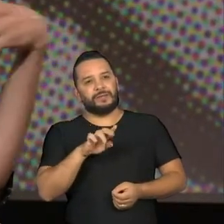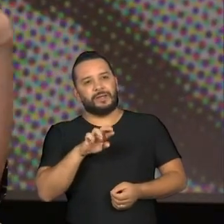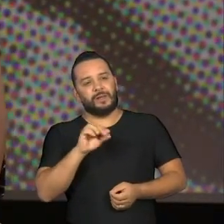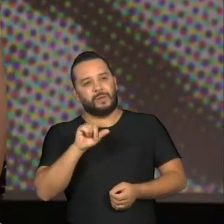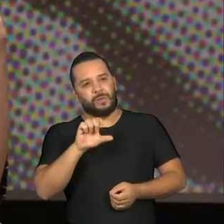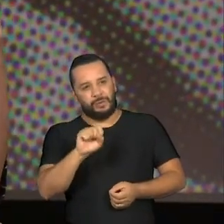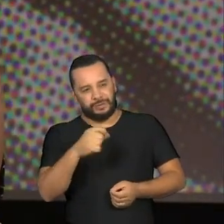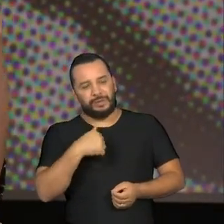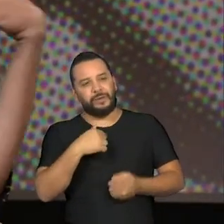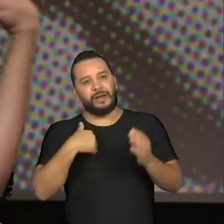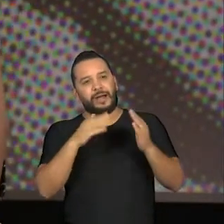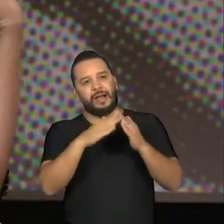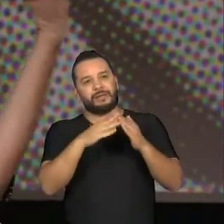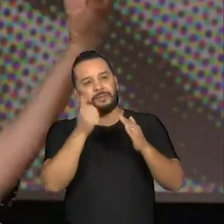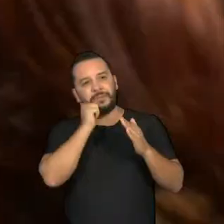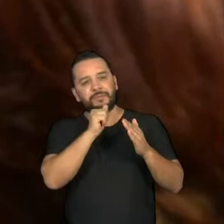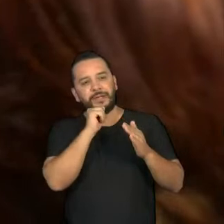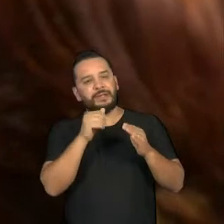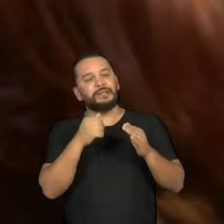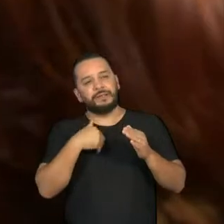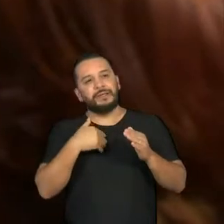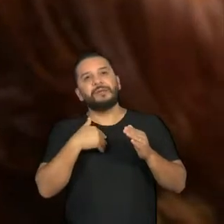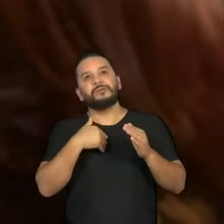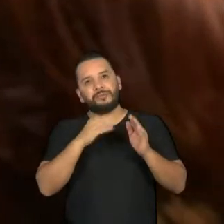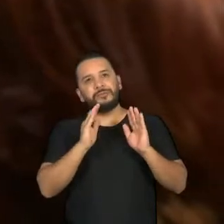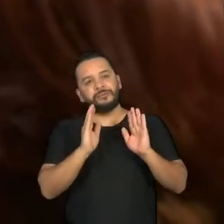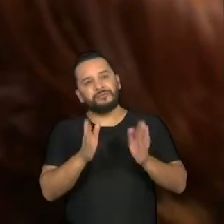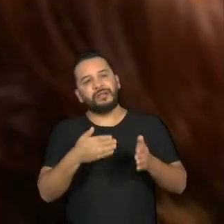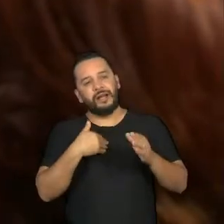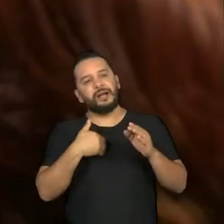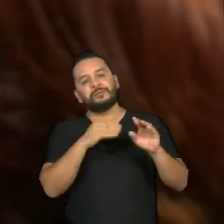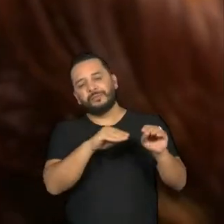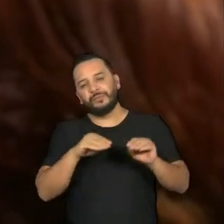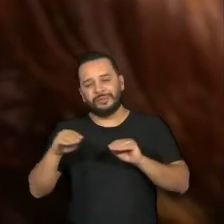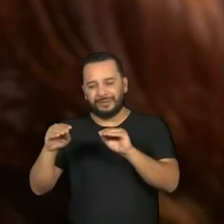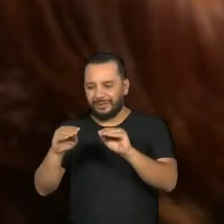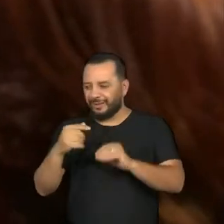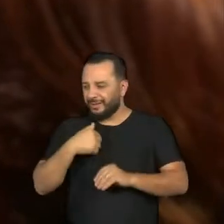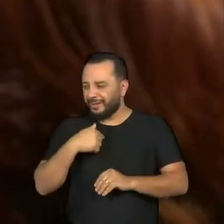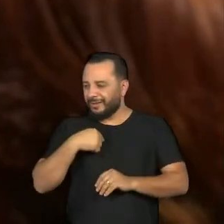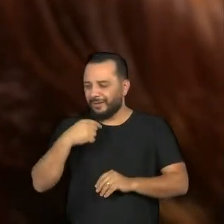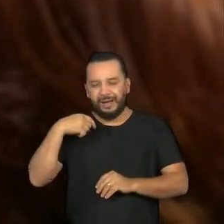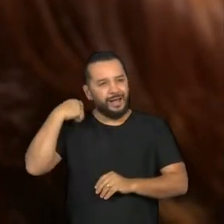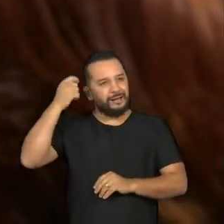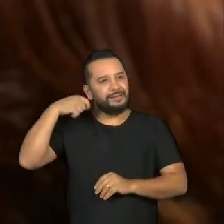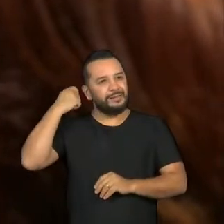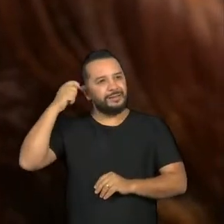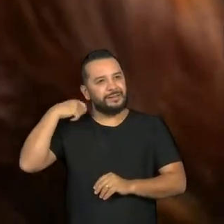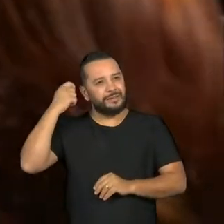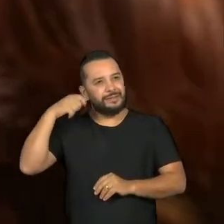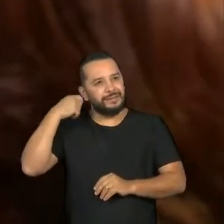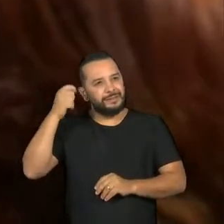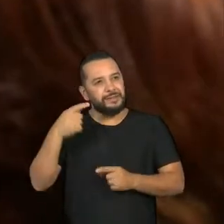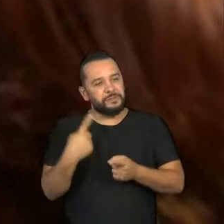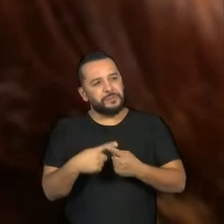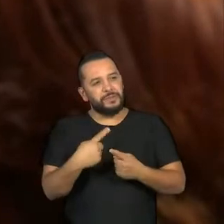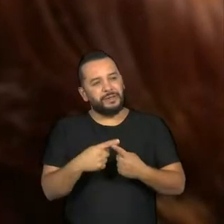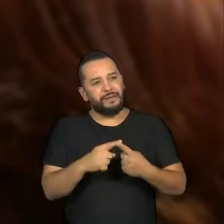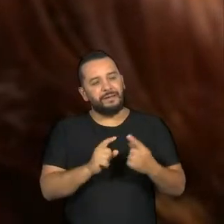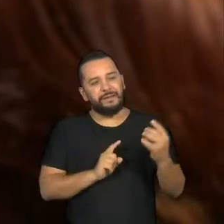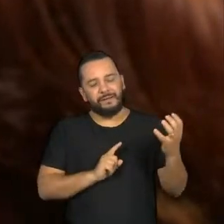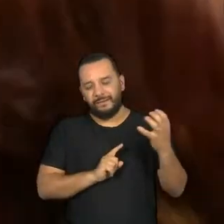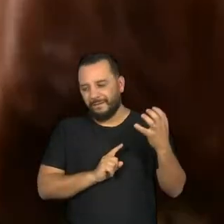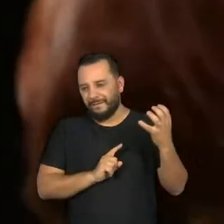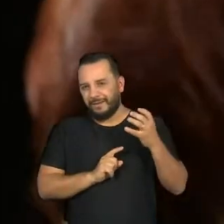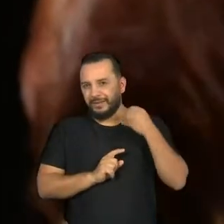22, foram de extrema importância na minha vida. Tenho certeza que eu só sou atriz por causa de toda